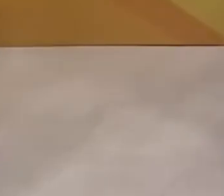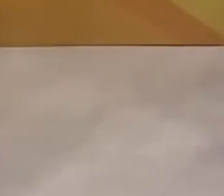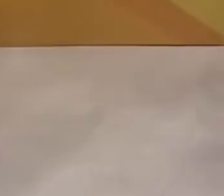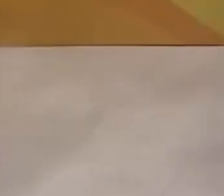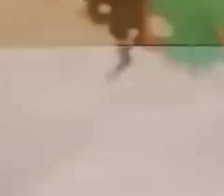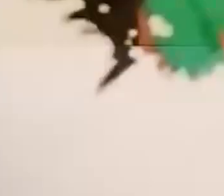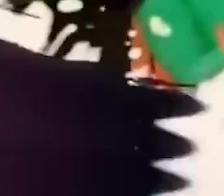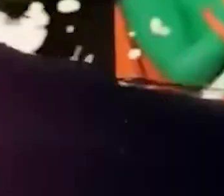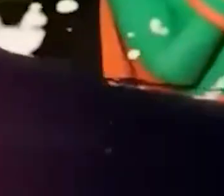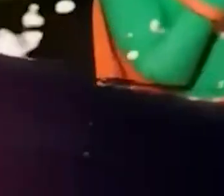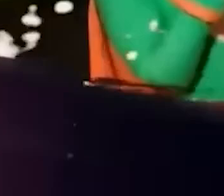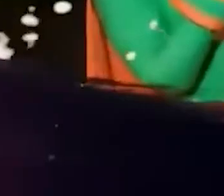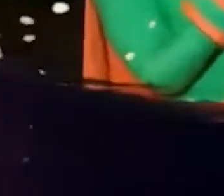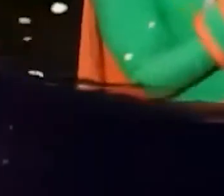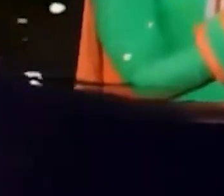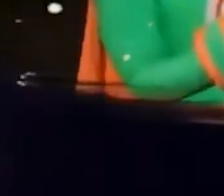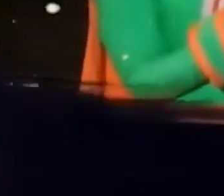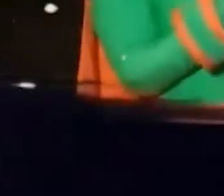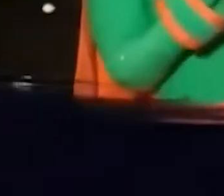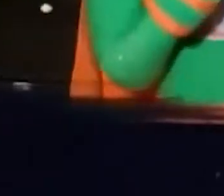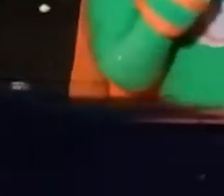ver.